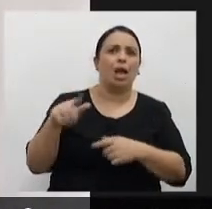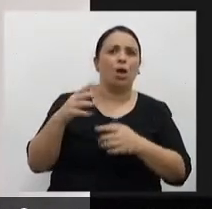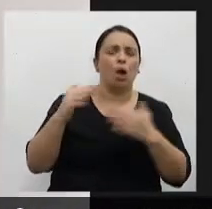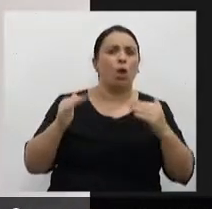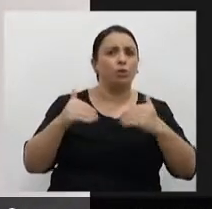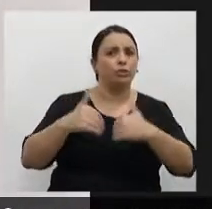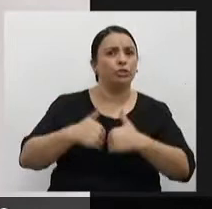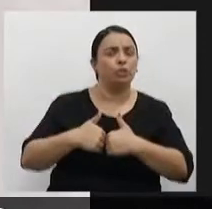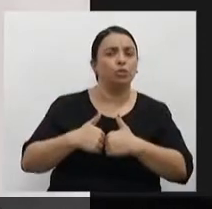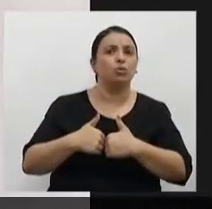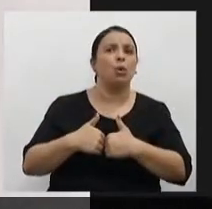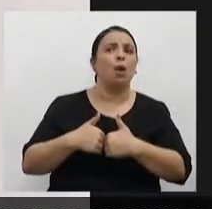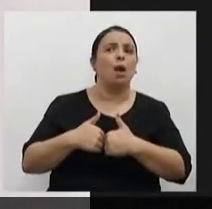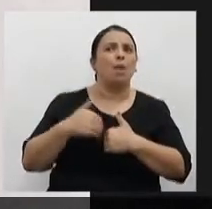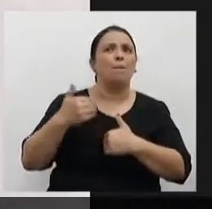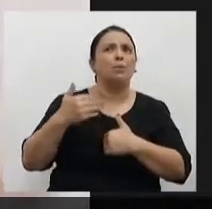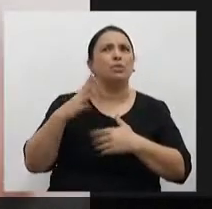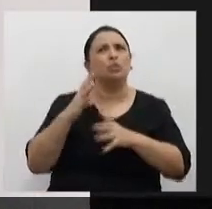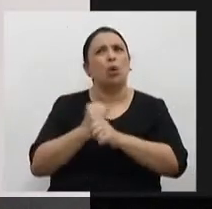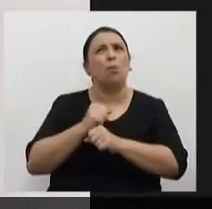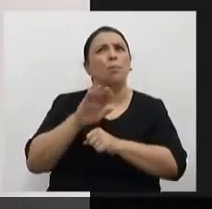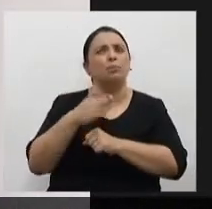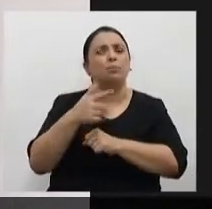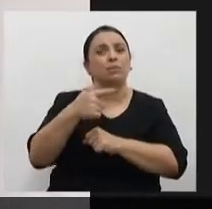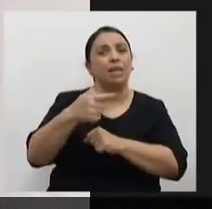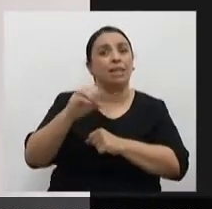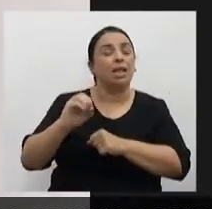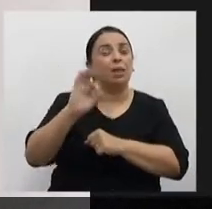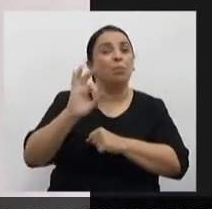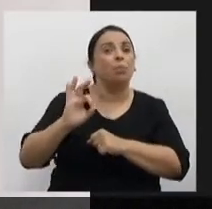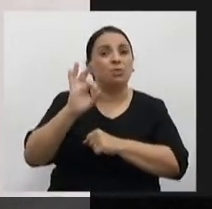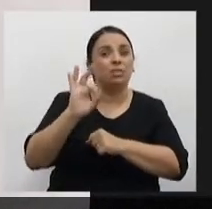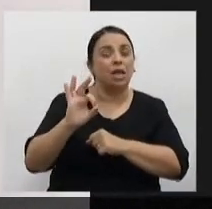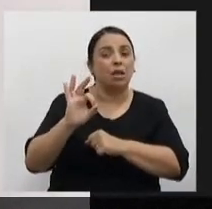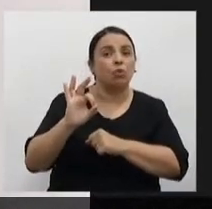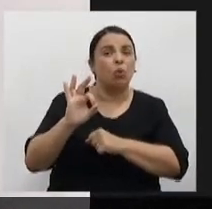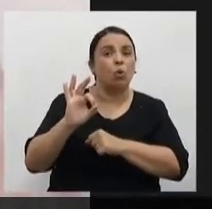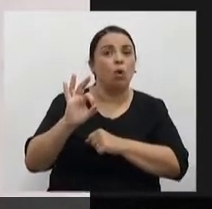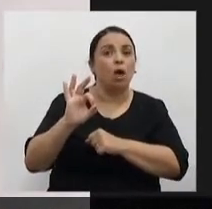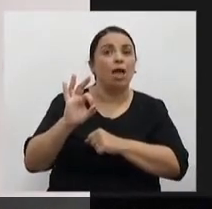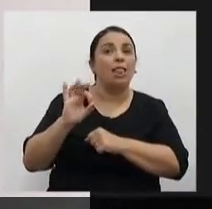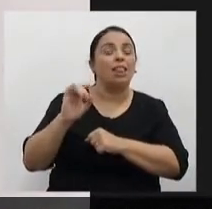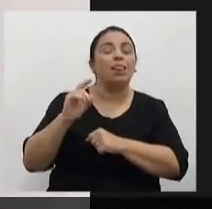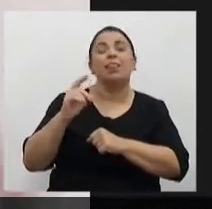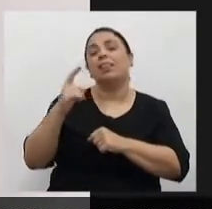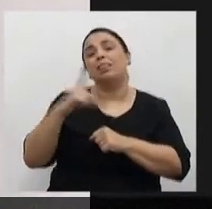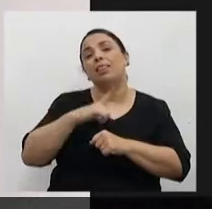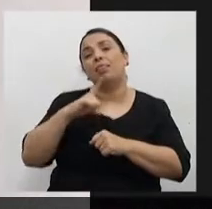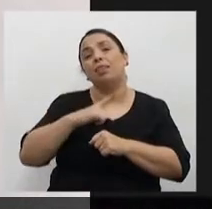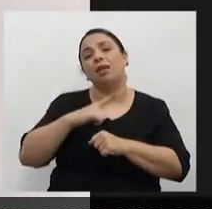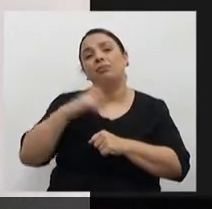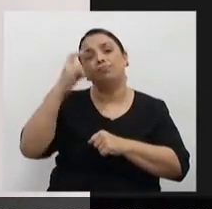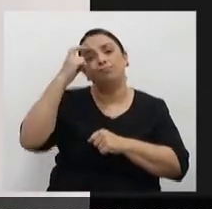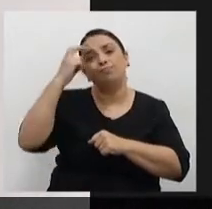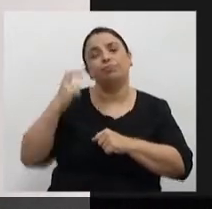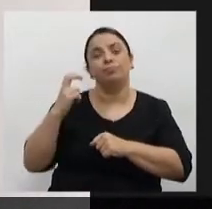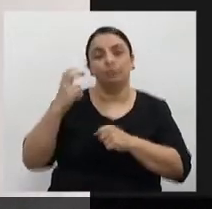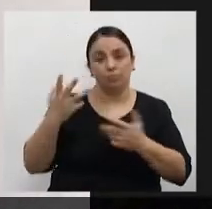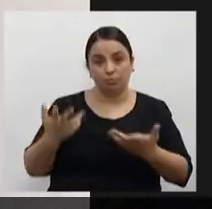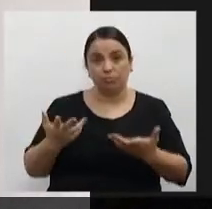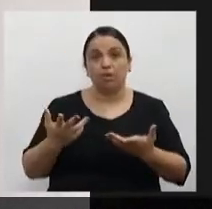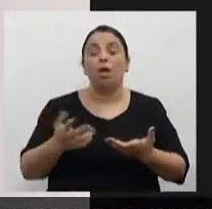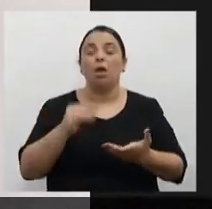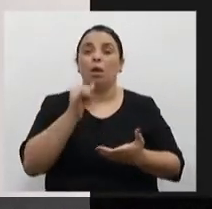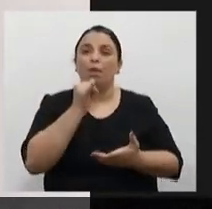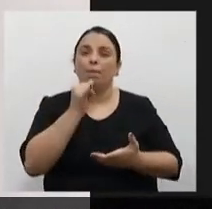possuem deficiência intelectual. Então, quando a gente vê uma série de Um Bom Doutor, algum filme, algum livro, que é best-seller,